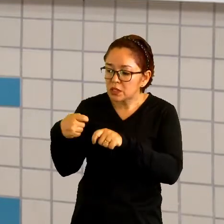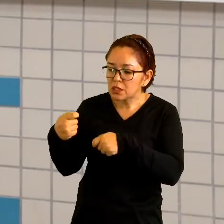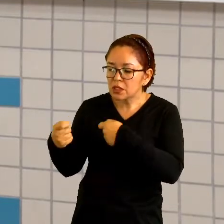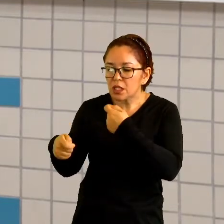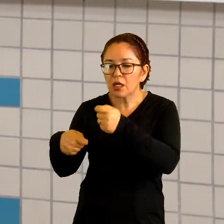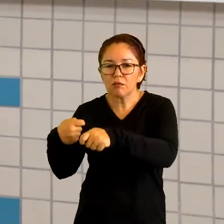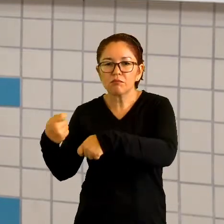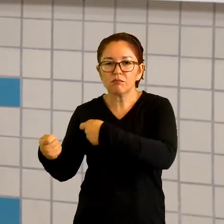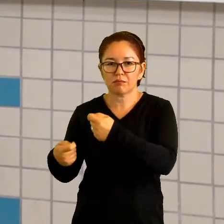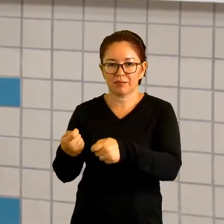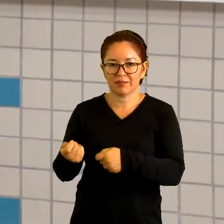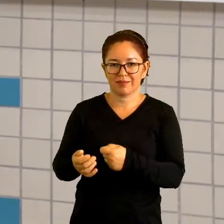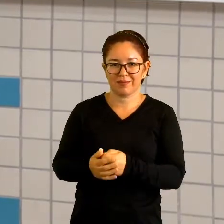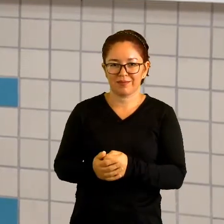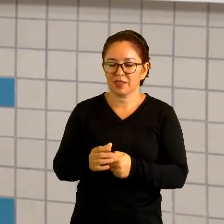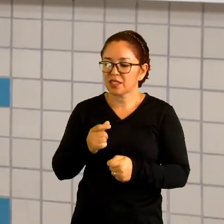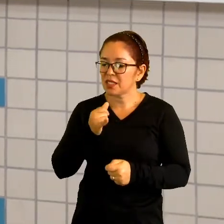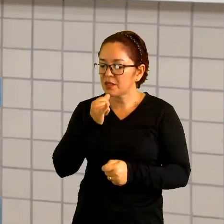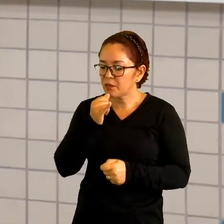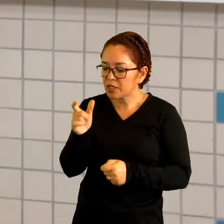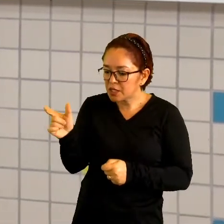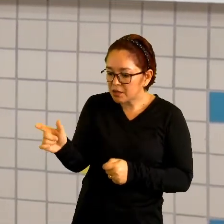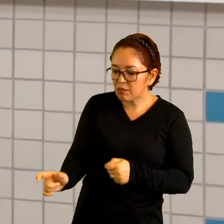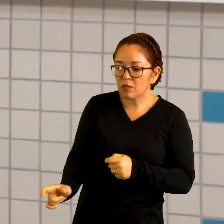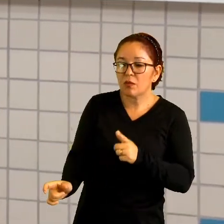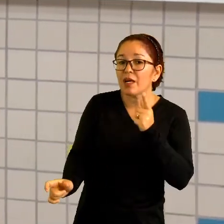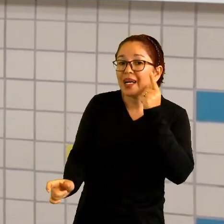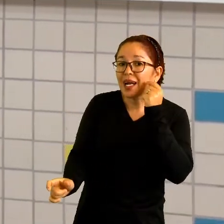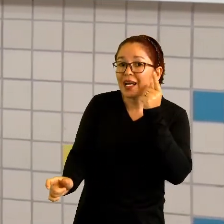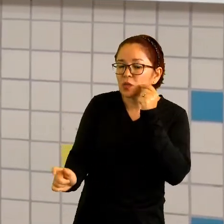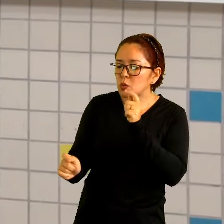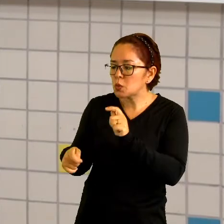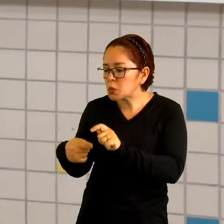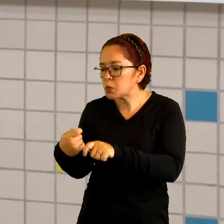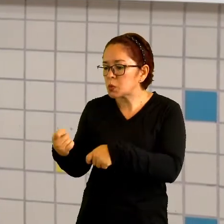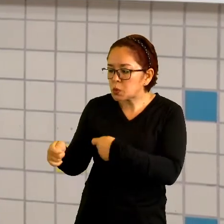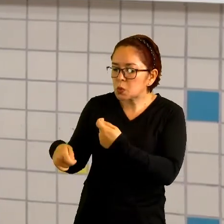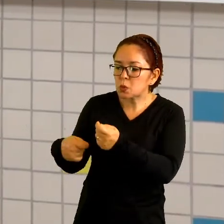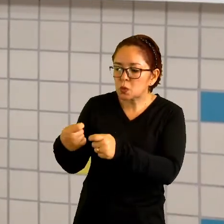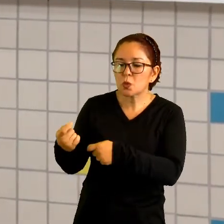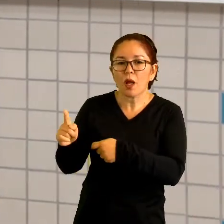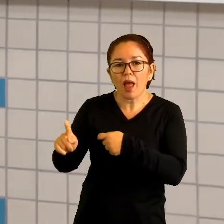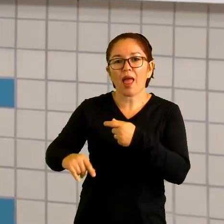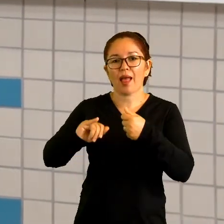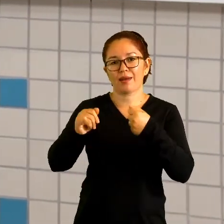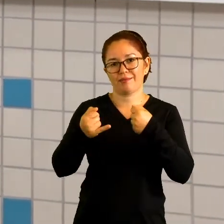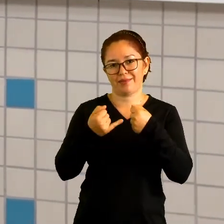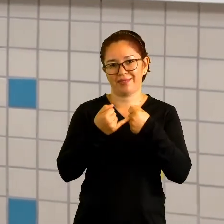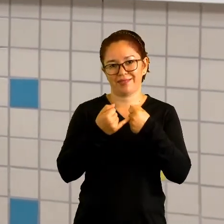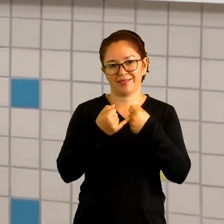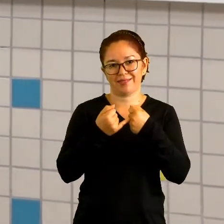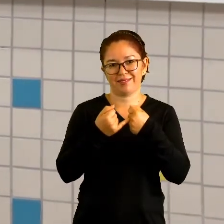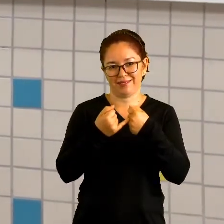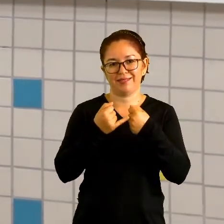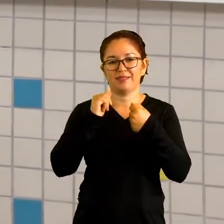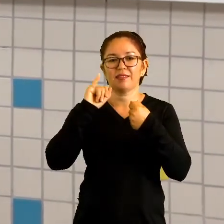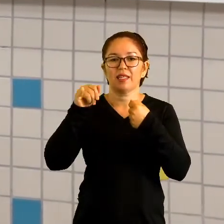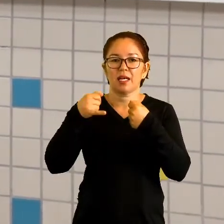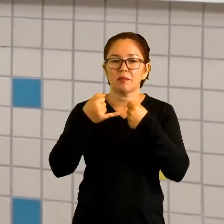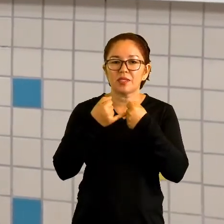meu substantivo qualidade ou um estado. Então, adjetivo é a palavra que